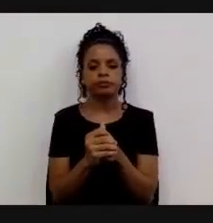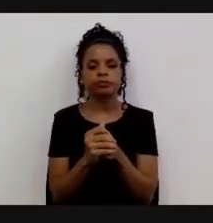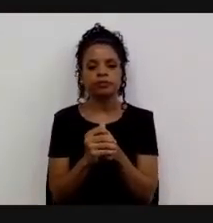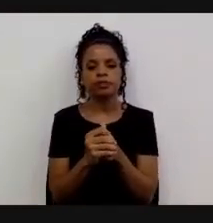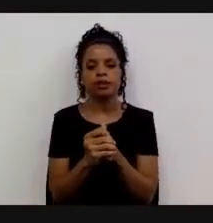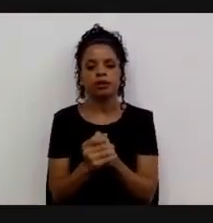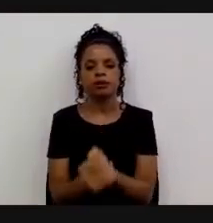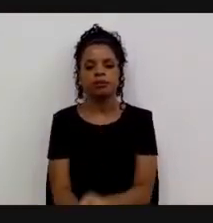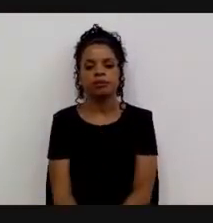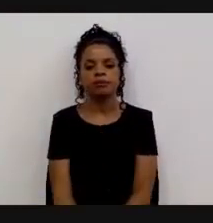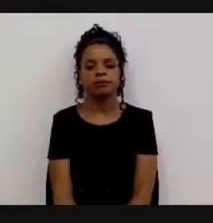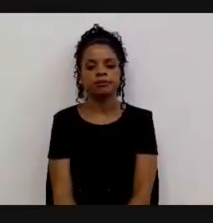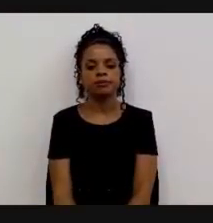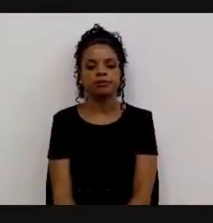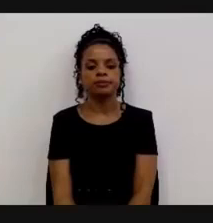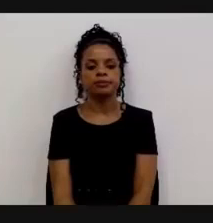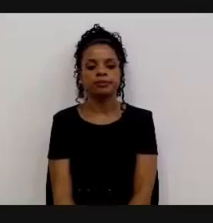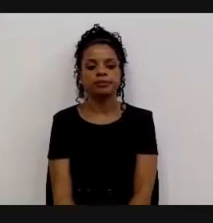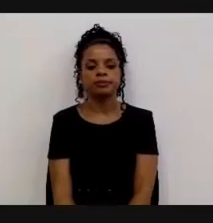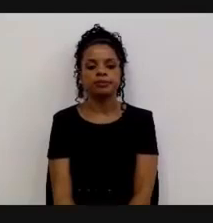foi o enfoque principal.